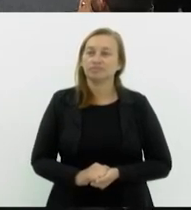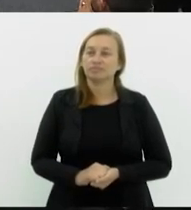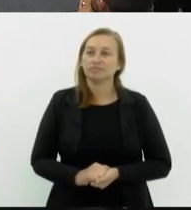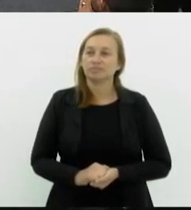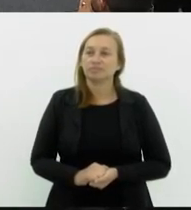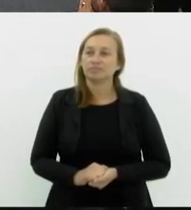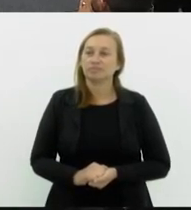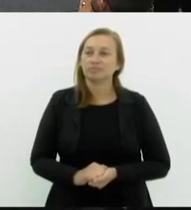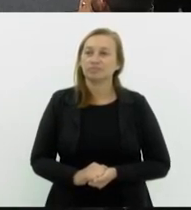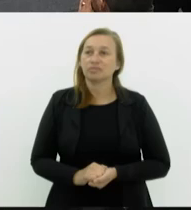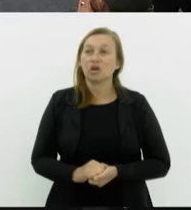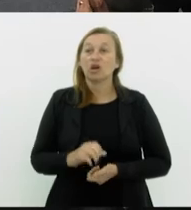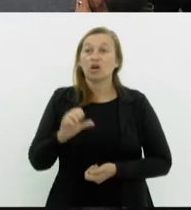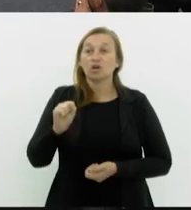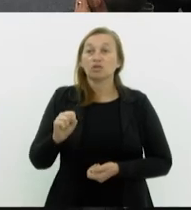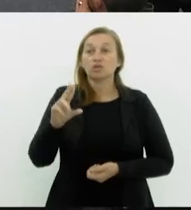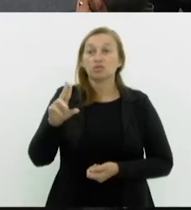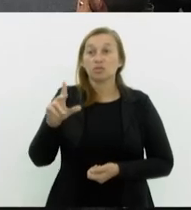embaixadora Sueli,